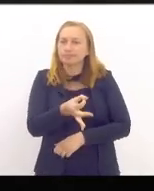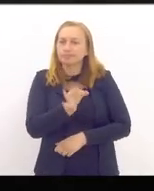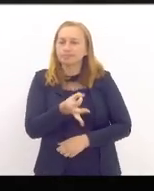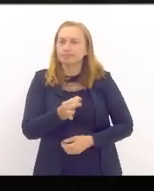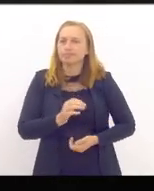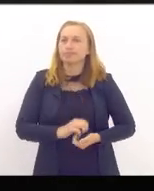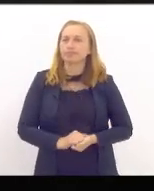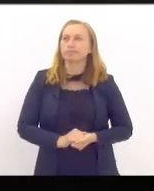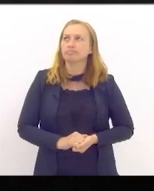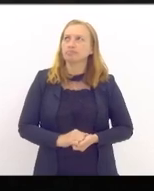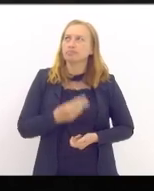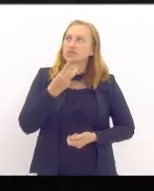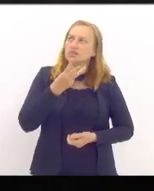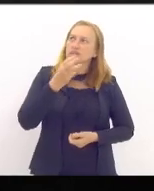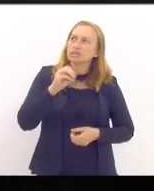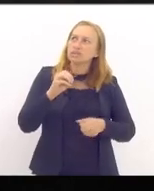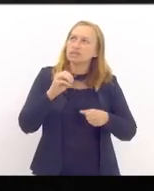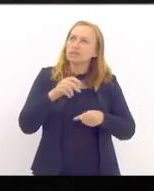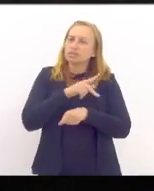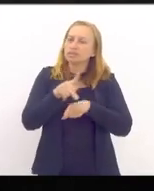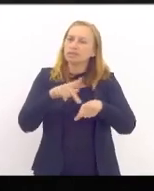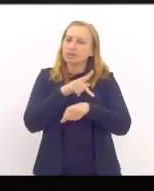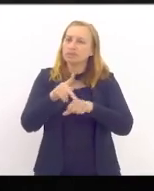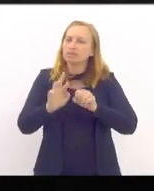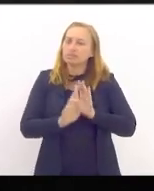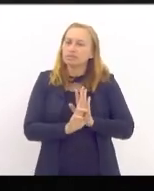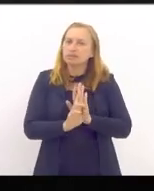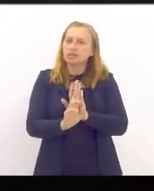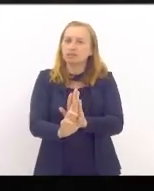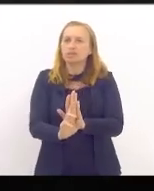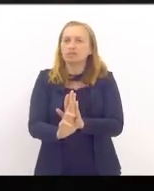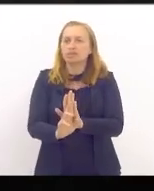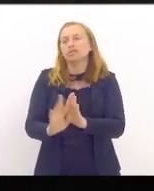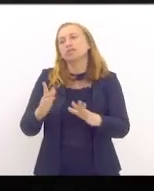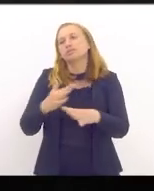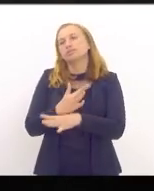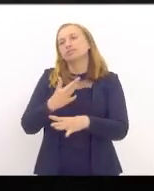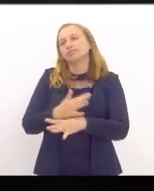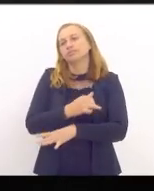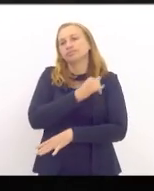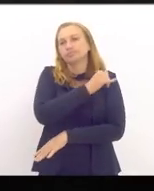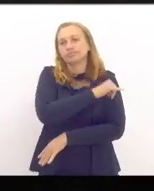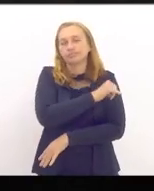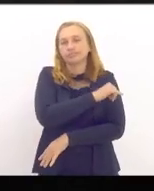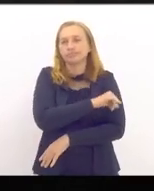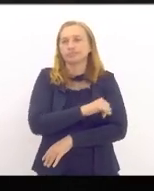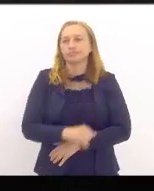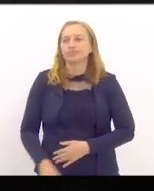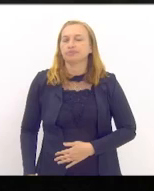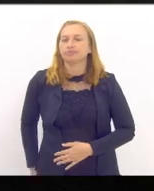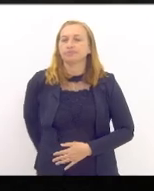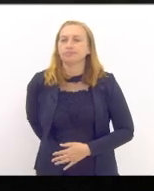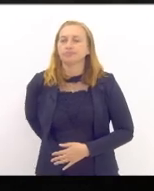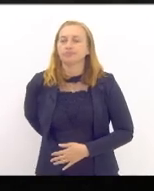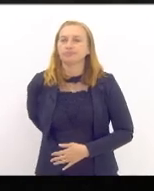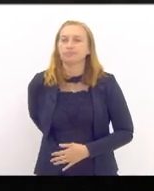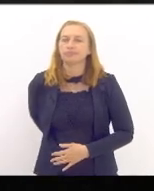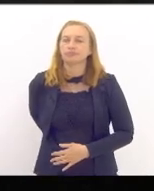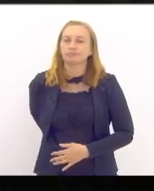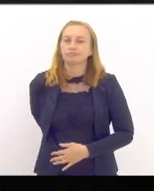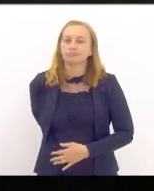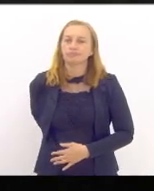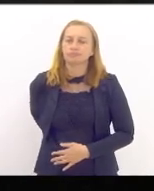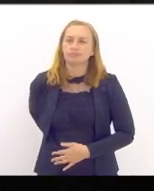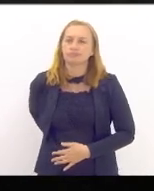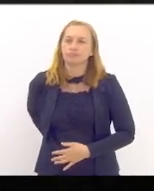cerca de 30 países representando a cidade do Rio de Janeiro existe um